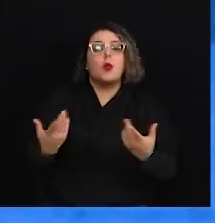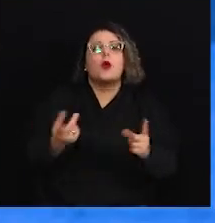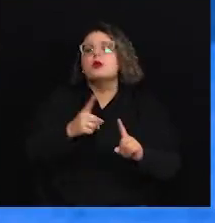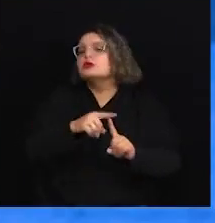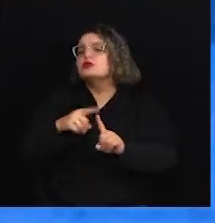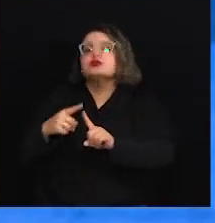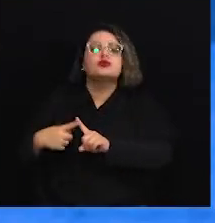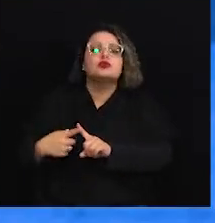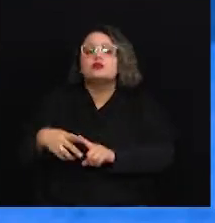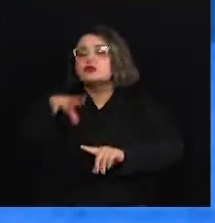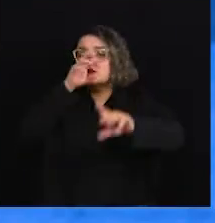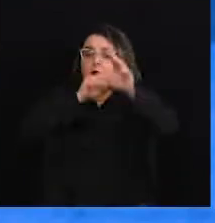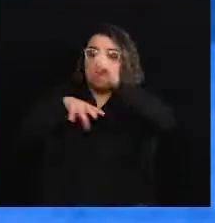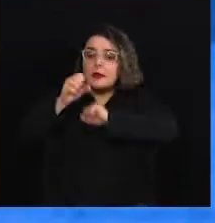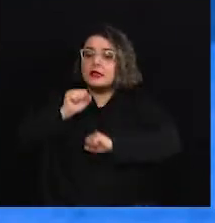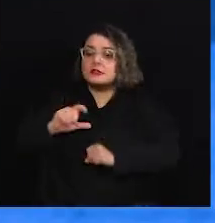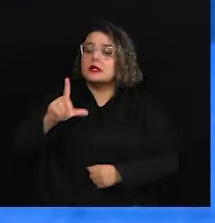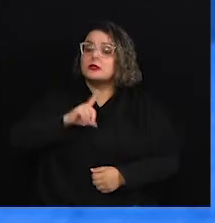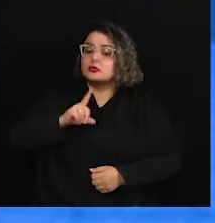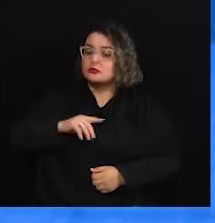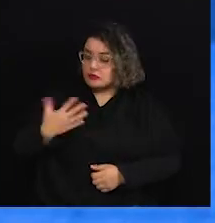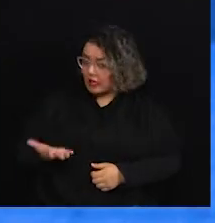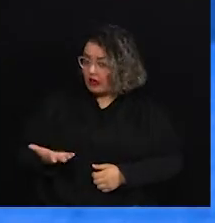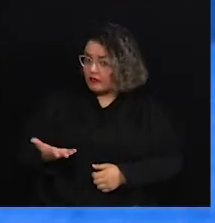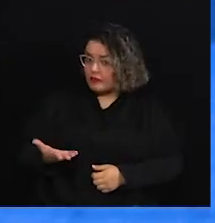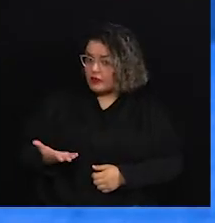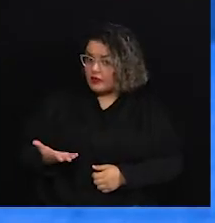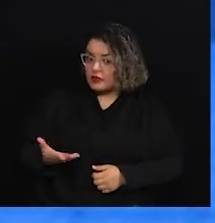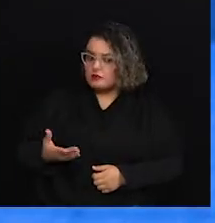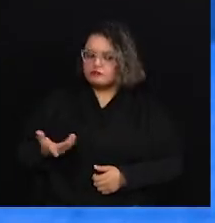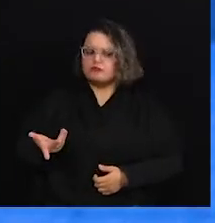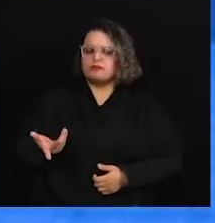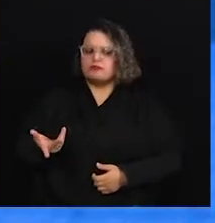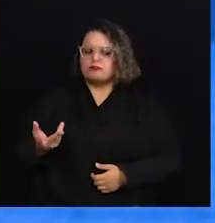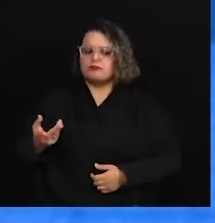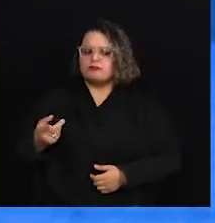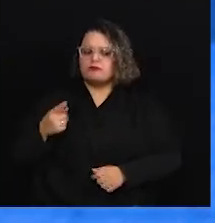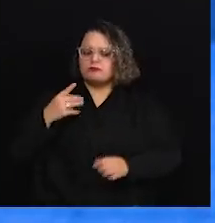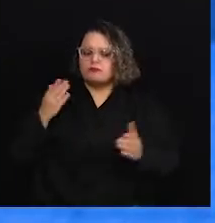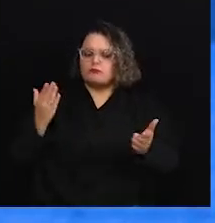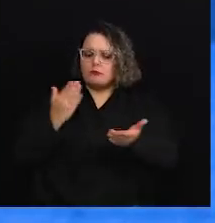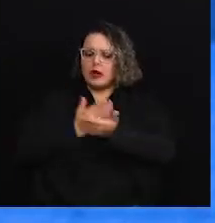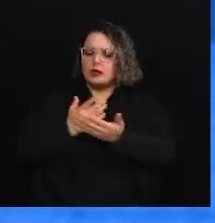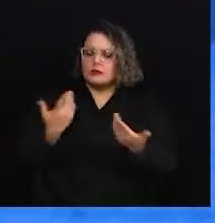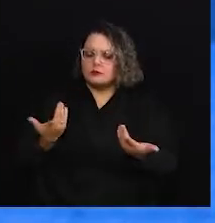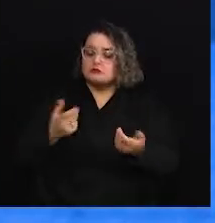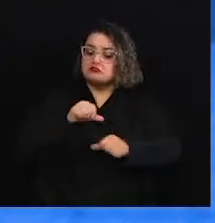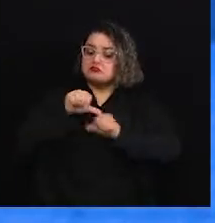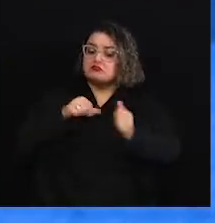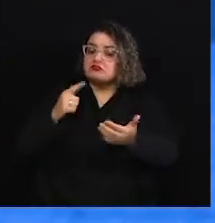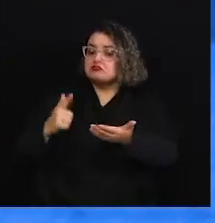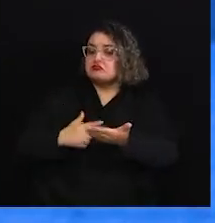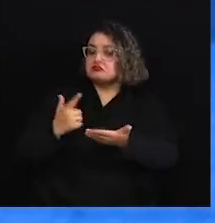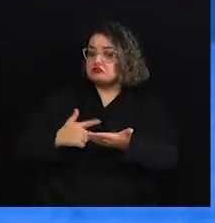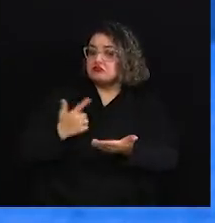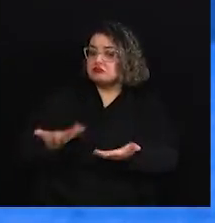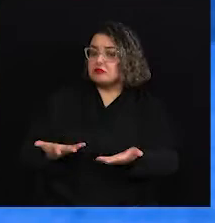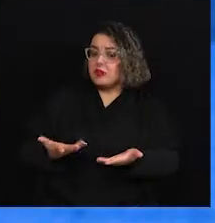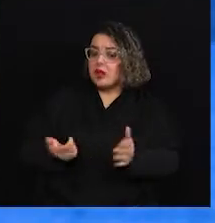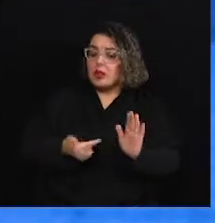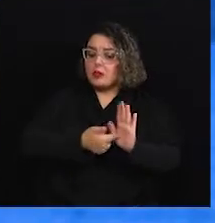tipo de lição você aprendeu e que você falou, olha, é hora de transformar isso num livro para